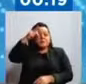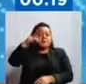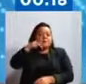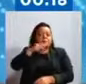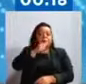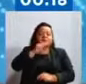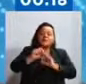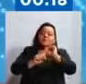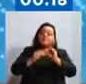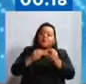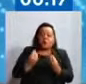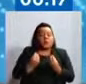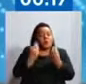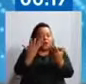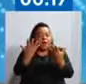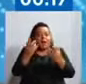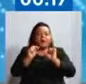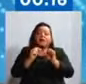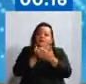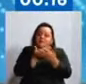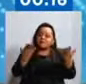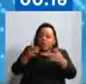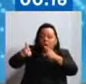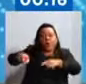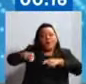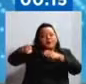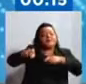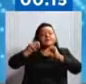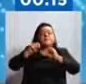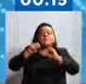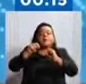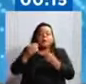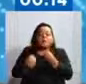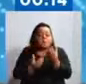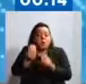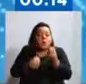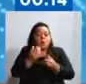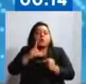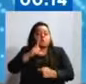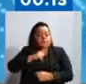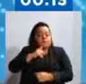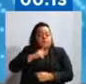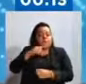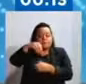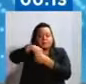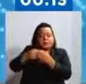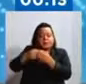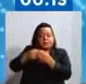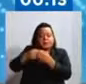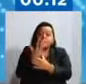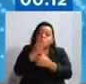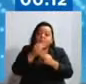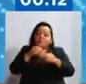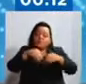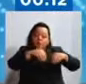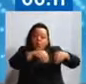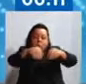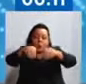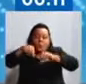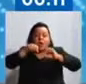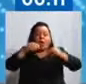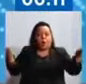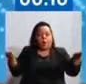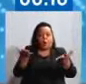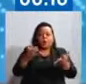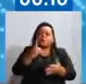todas as condições para que os nossos produtores rurais produzam onde tem, já a terra aberta. Hoje